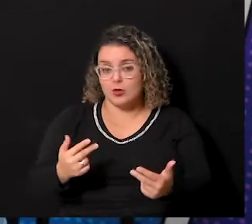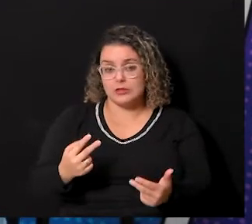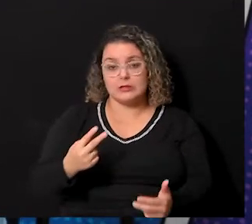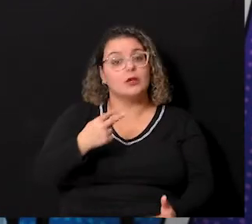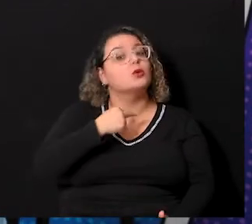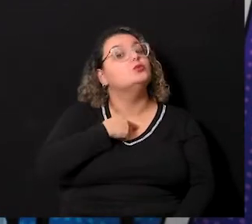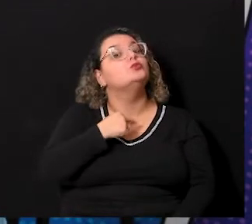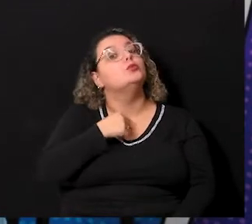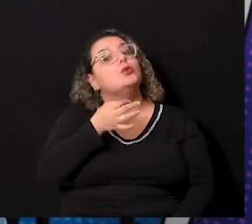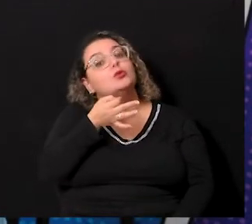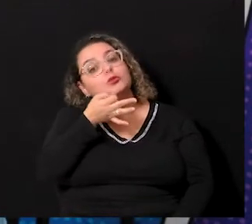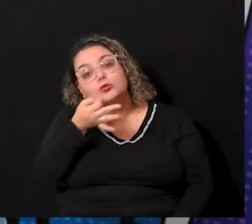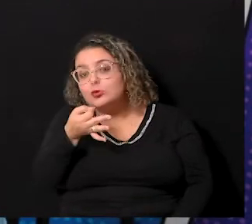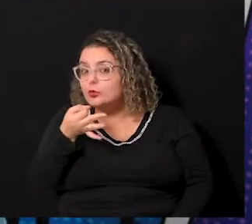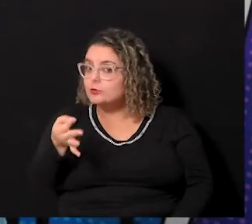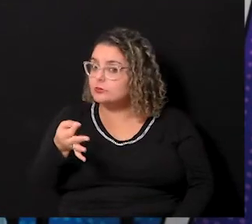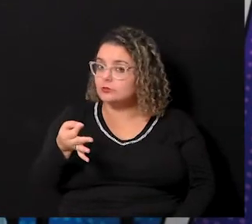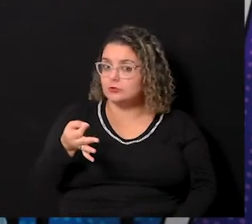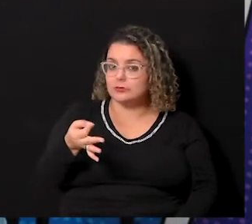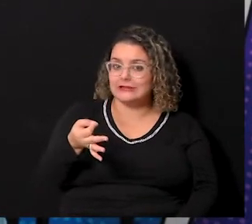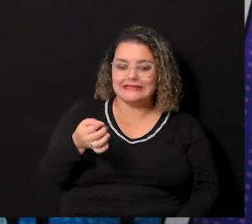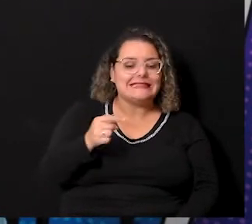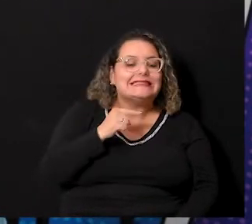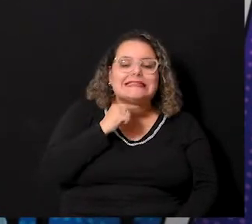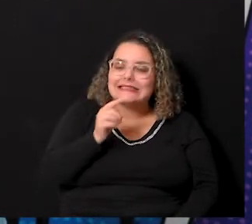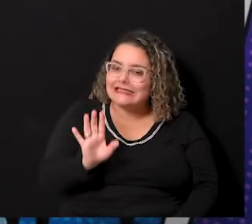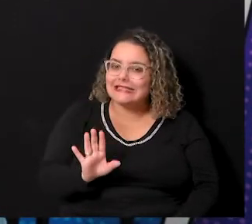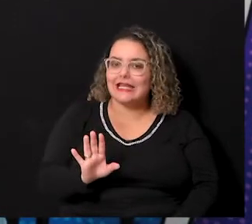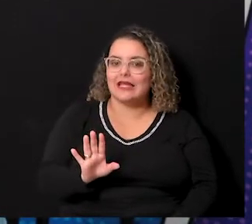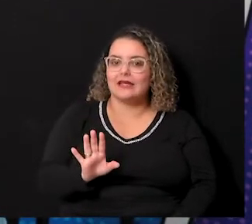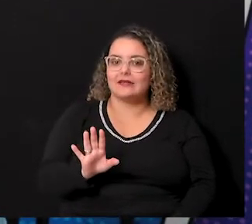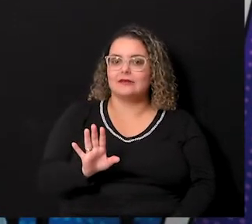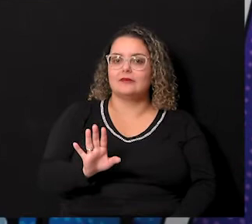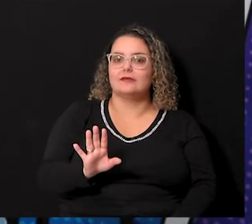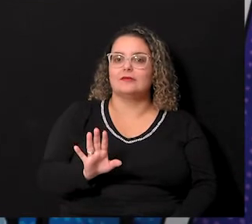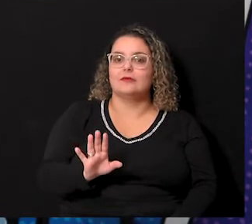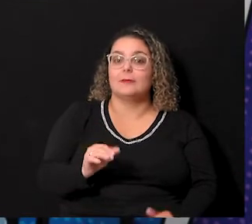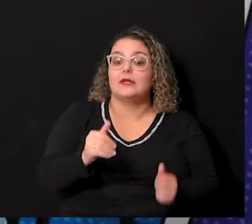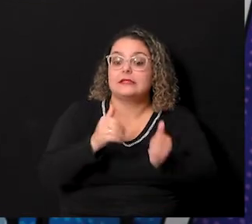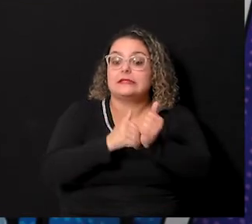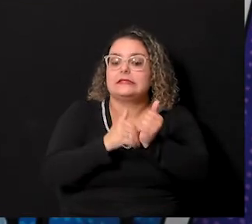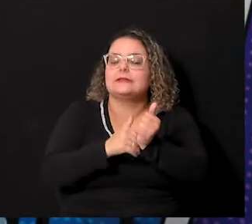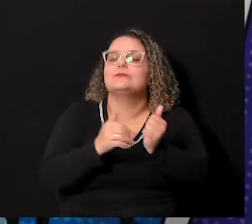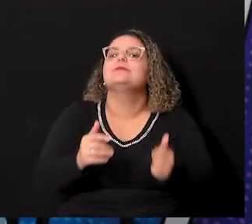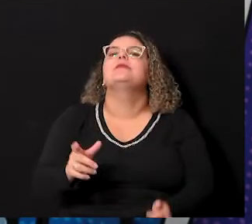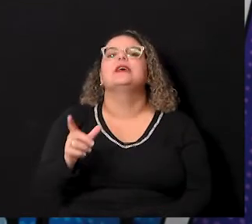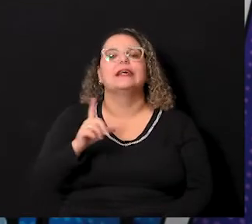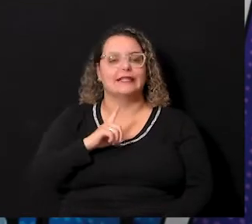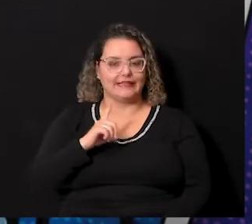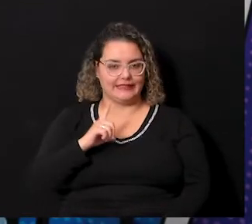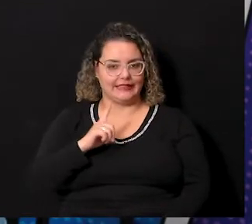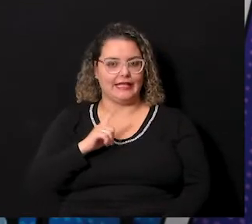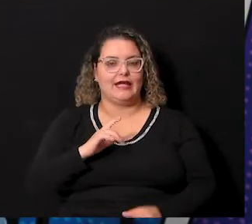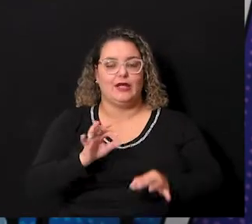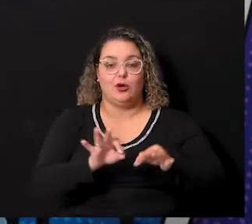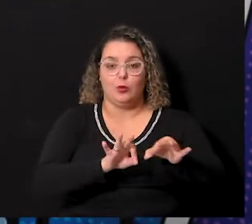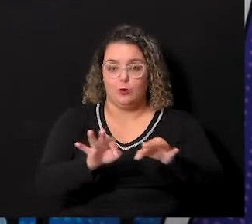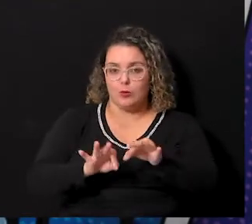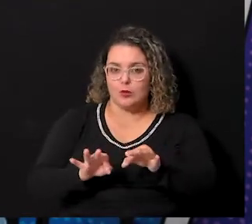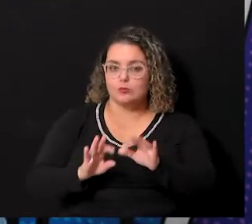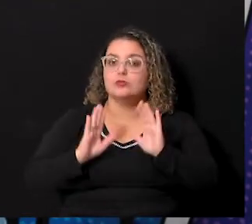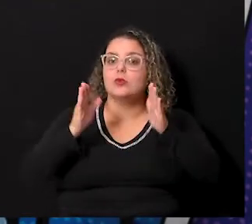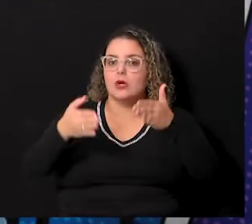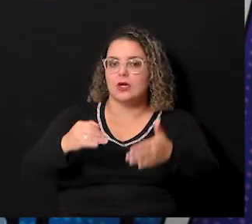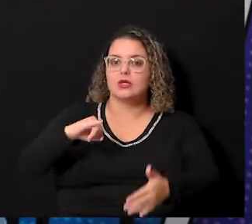coisa que eu não posso falar para você, nem para ninguém. É segredo de tudo, mas tem